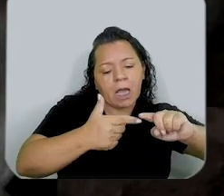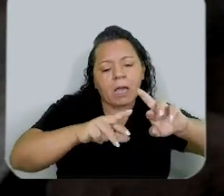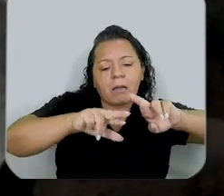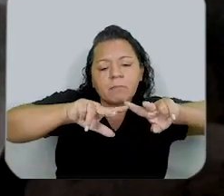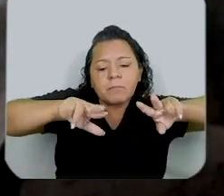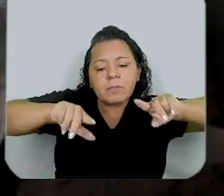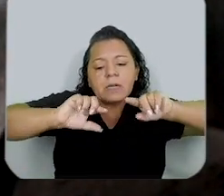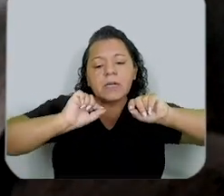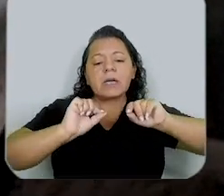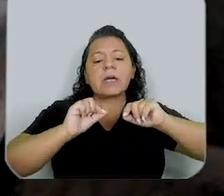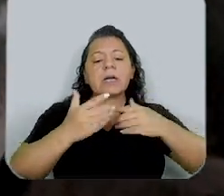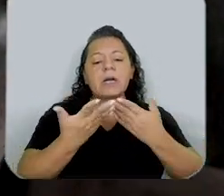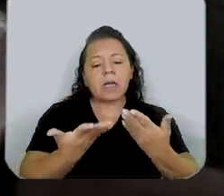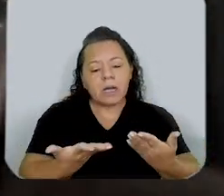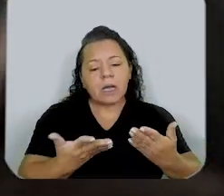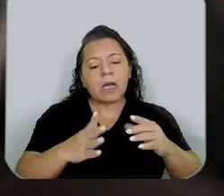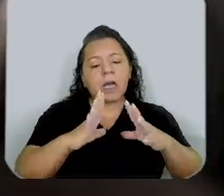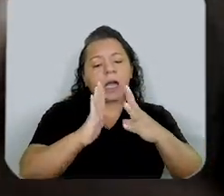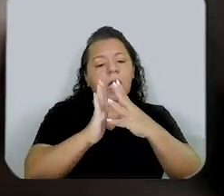hélice.